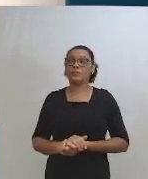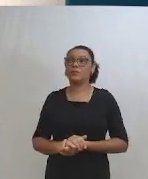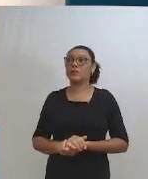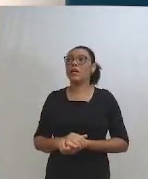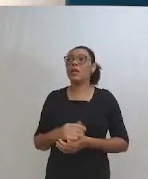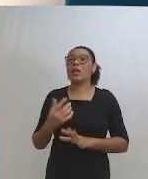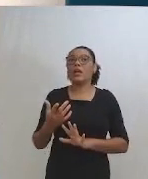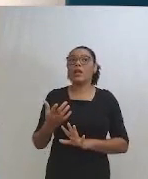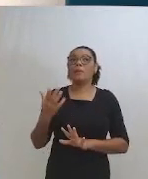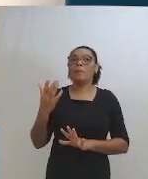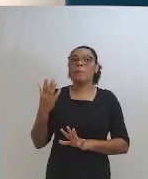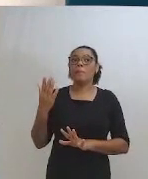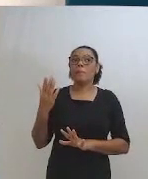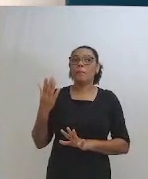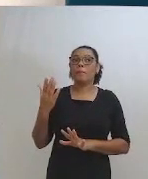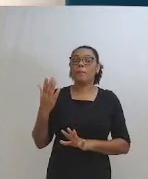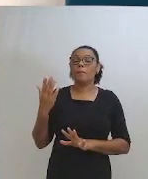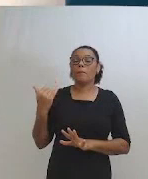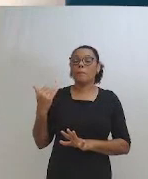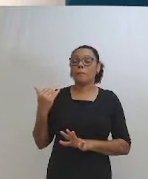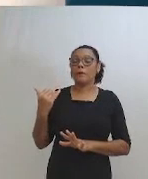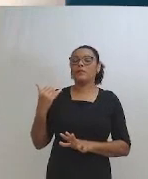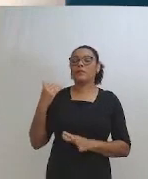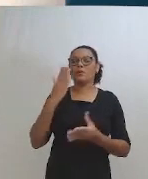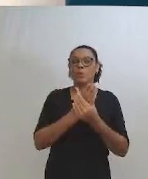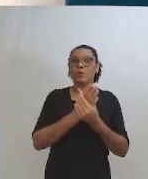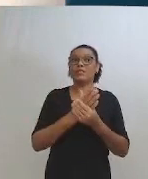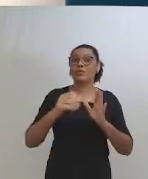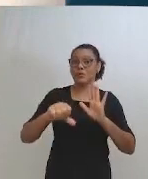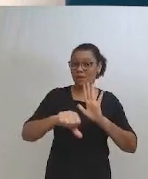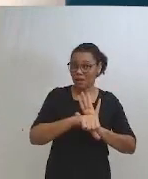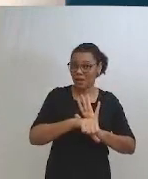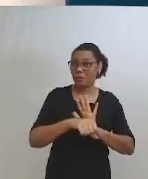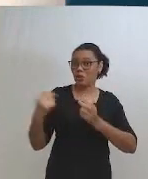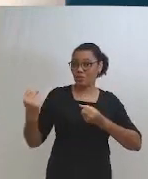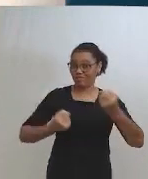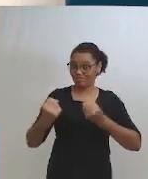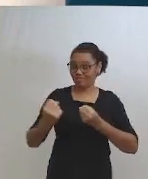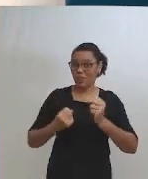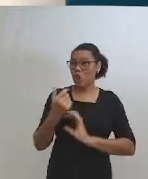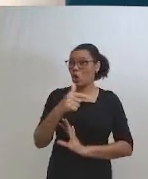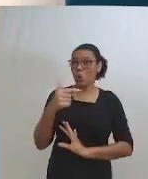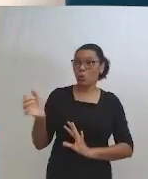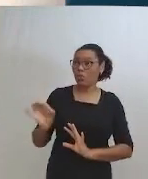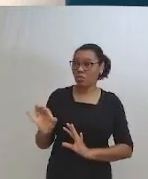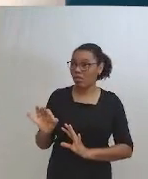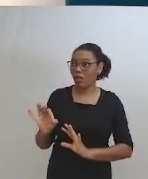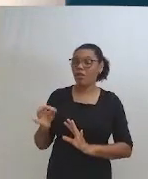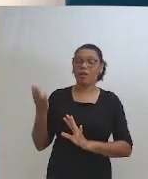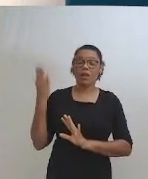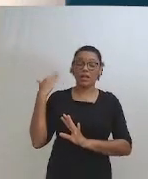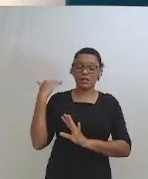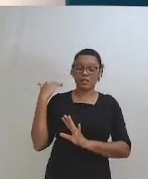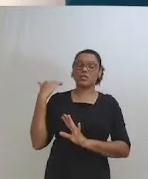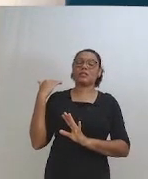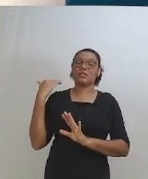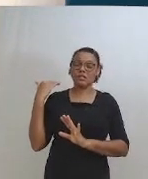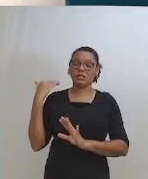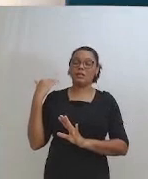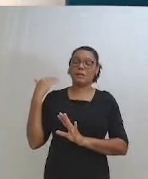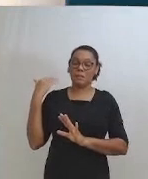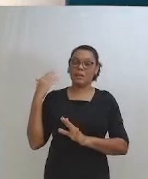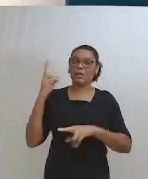condicional do processo num crime de trânsito. Então, não existe essa passagem pregressa, jamais houve qualquer